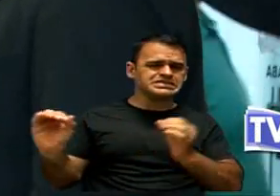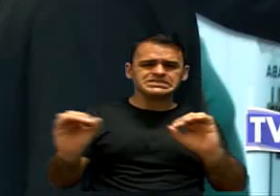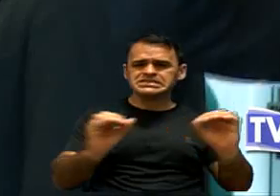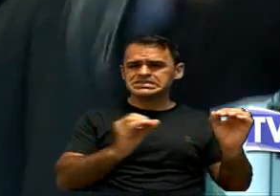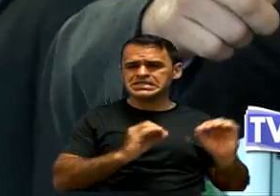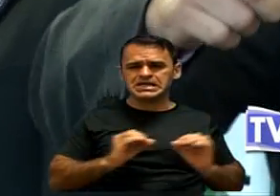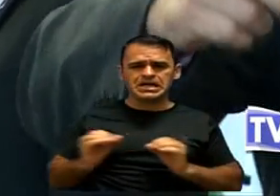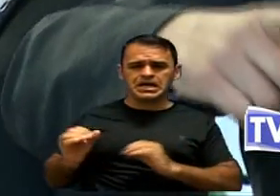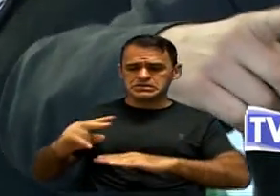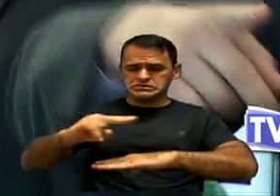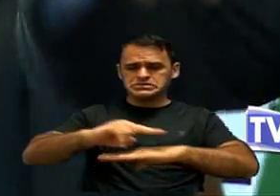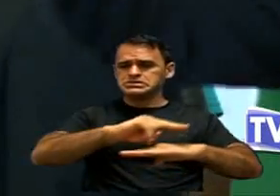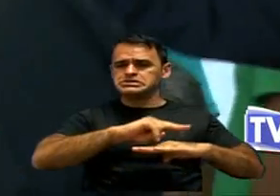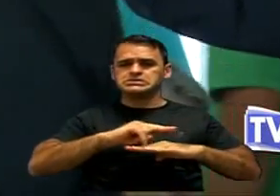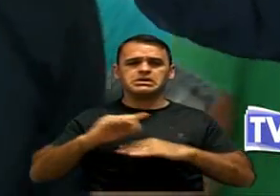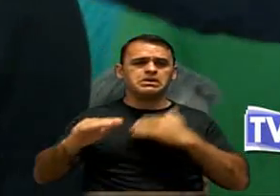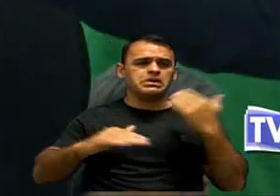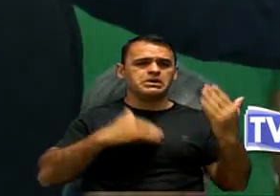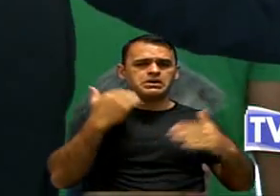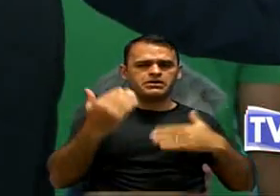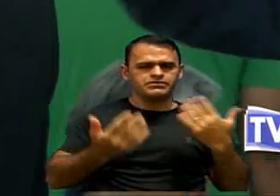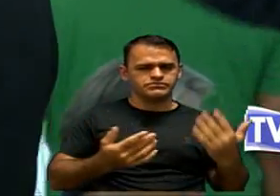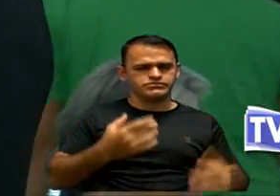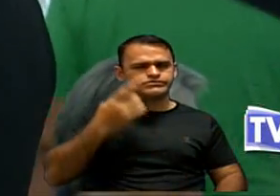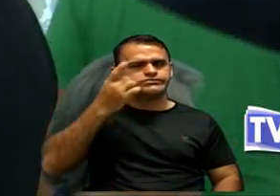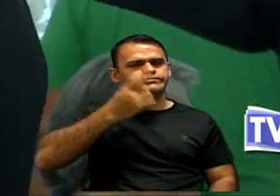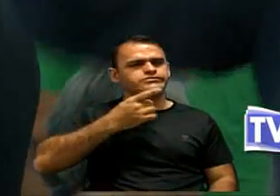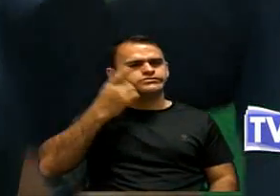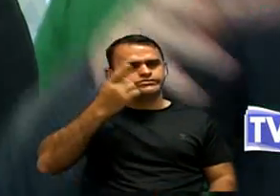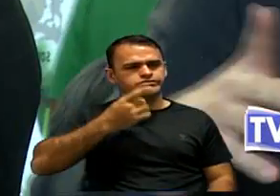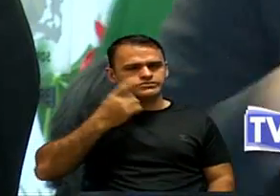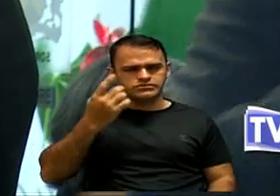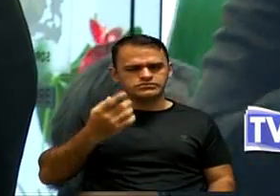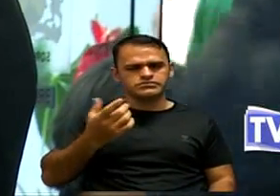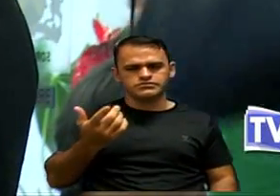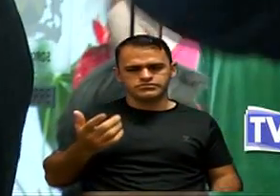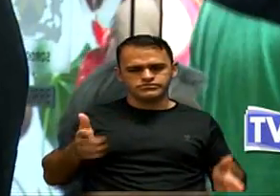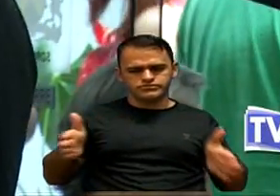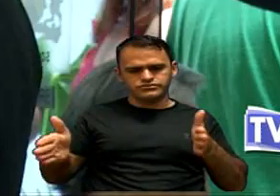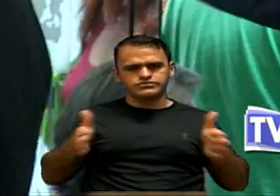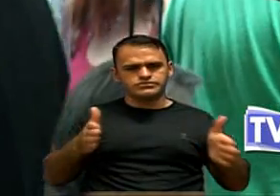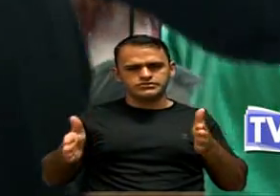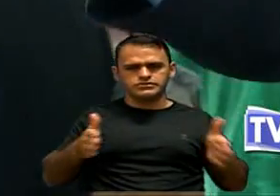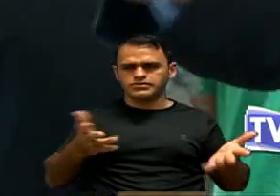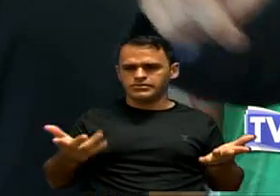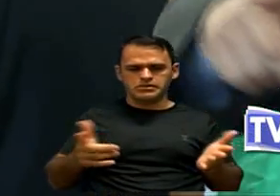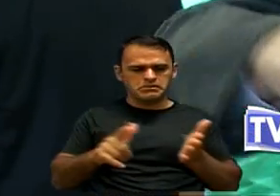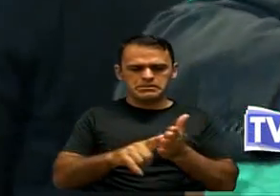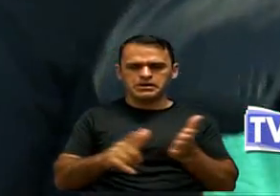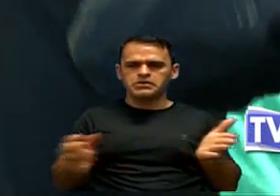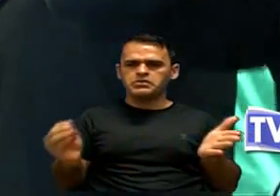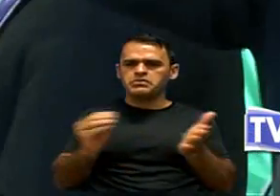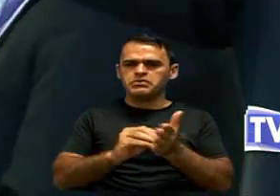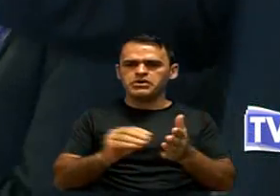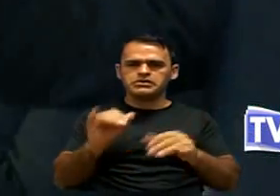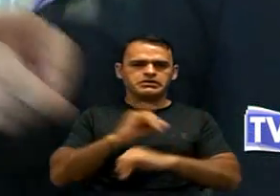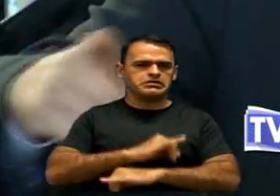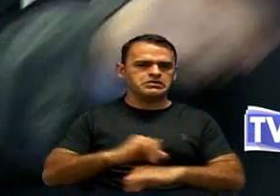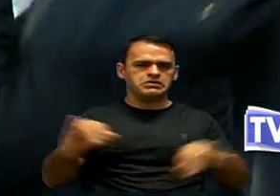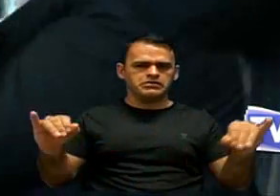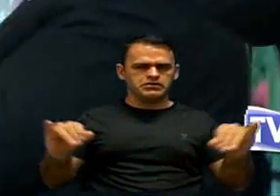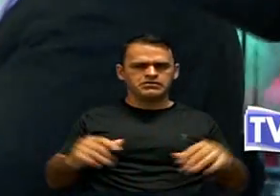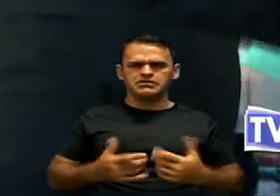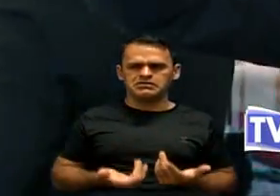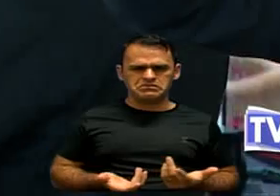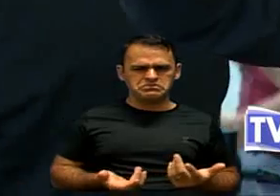e, infelizmente, os deputados soltaram aqui, os candidatos, agora já passou a eleição, soltaram um papel dizendo que é deputado da saúde, que é deputado, e eu